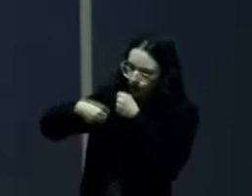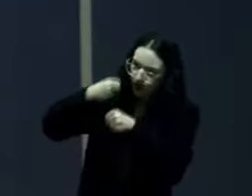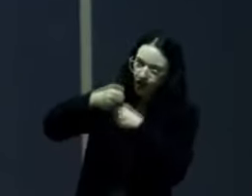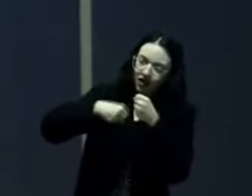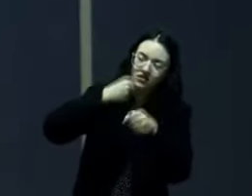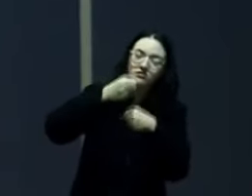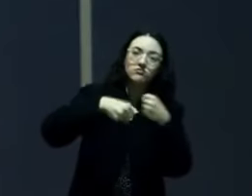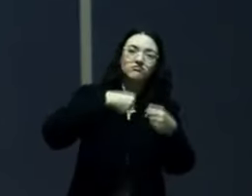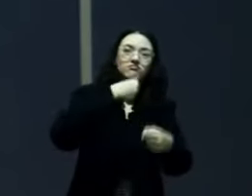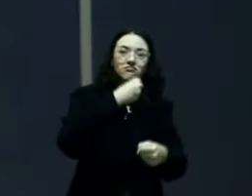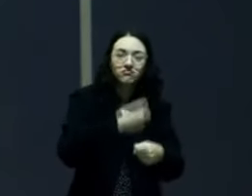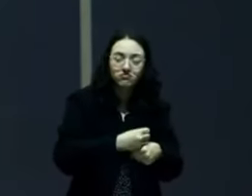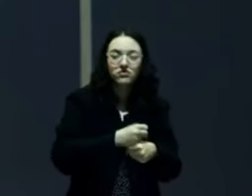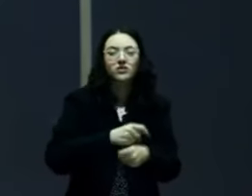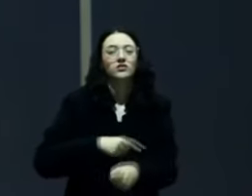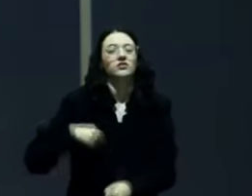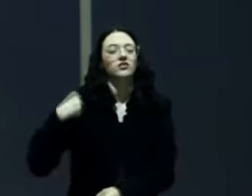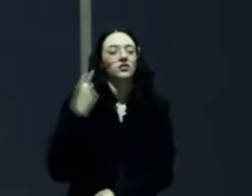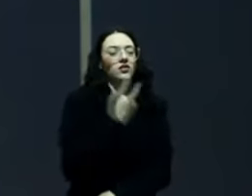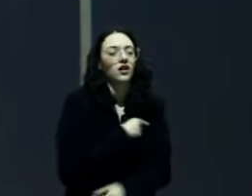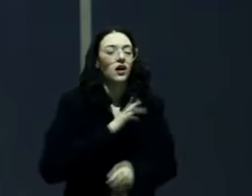anos na igreja participando da ceia,